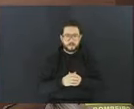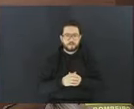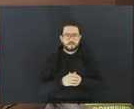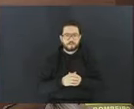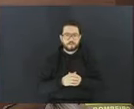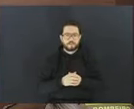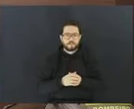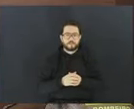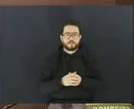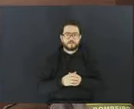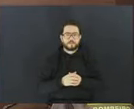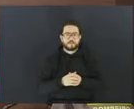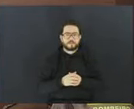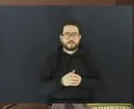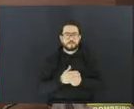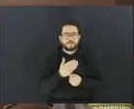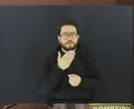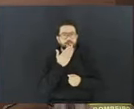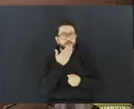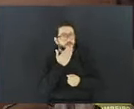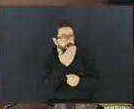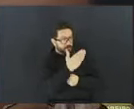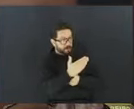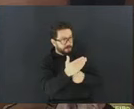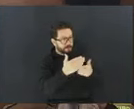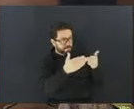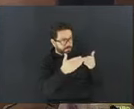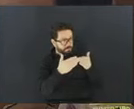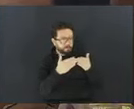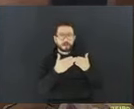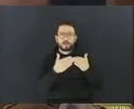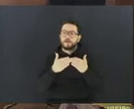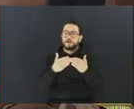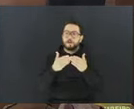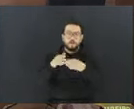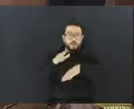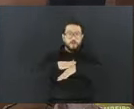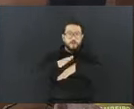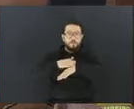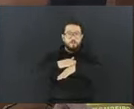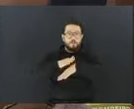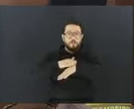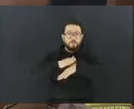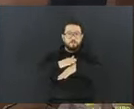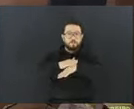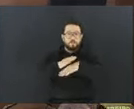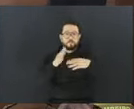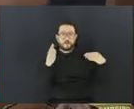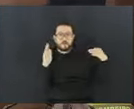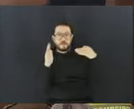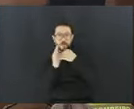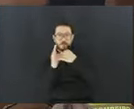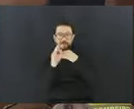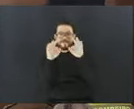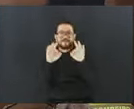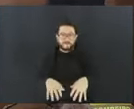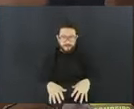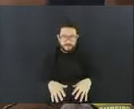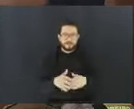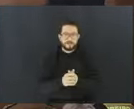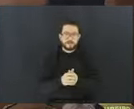ao comandante, tenho que consultar o plenário, acabou encerrando o tempo da tribuna livre, prorrogação da tribuna livre por mais 40